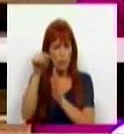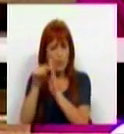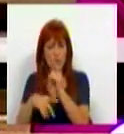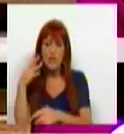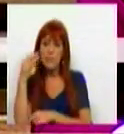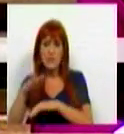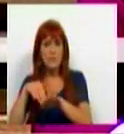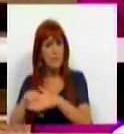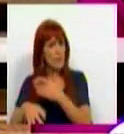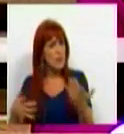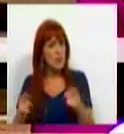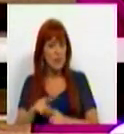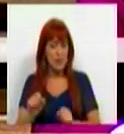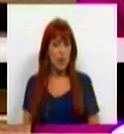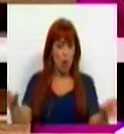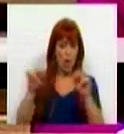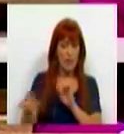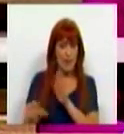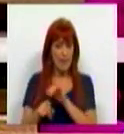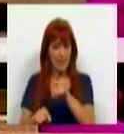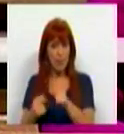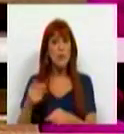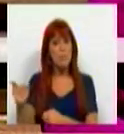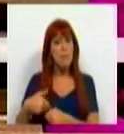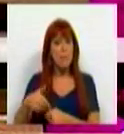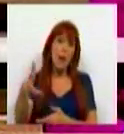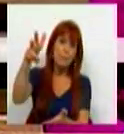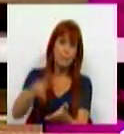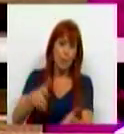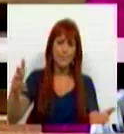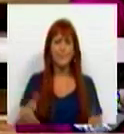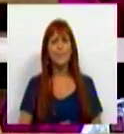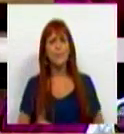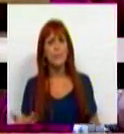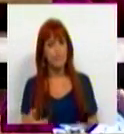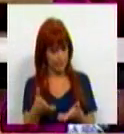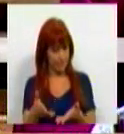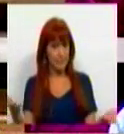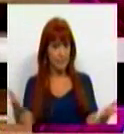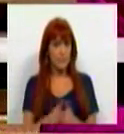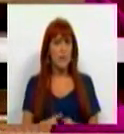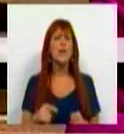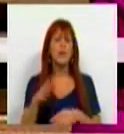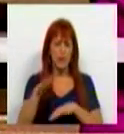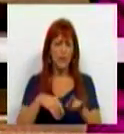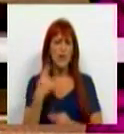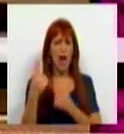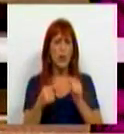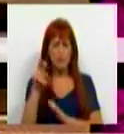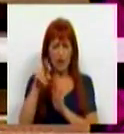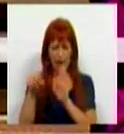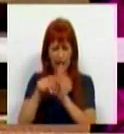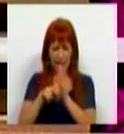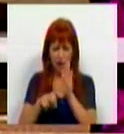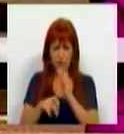de simplificação na nova legislação que vier a aprovar. Para tanto, foram estabelecidas algumas regras